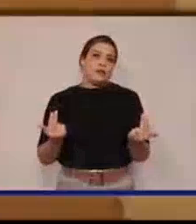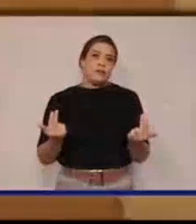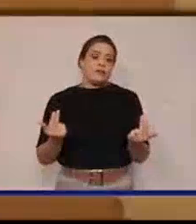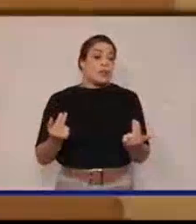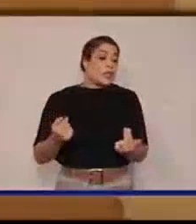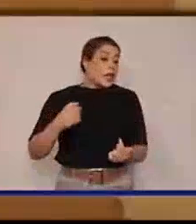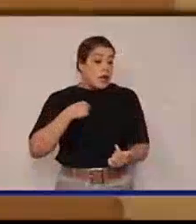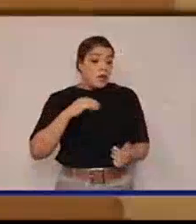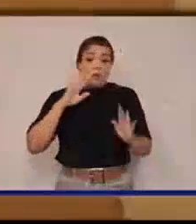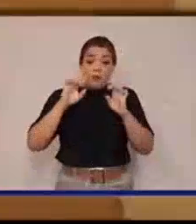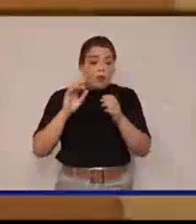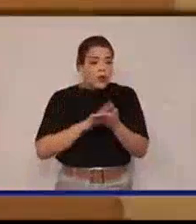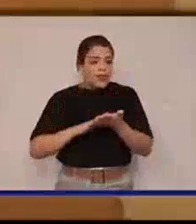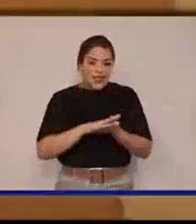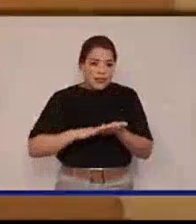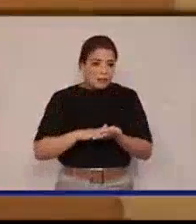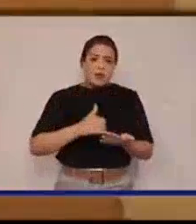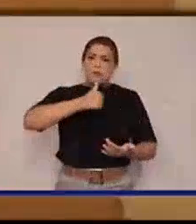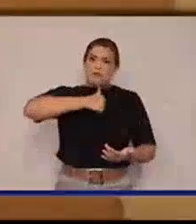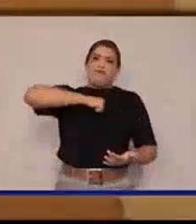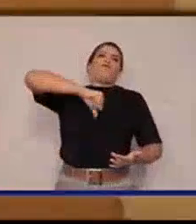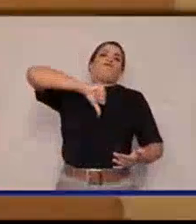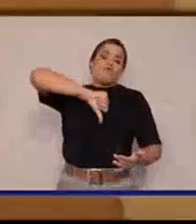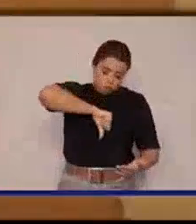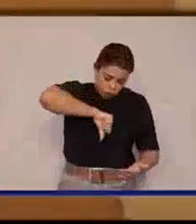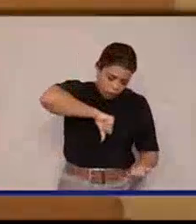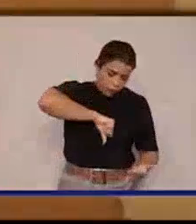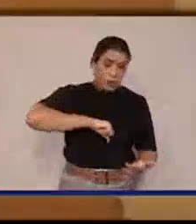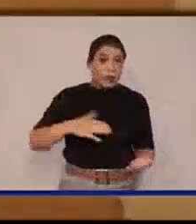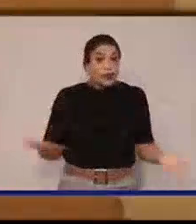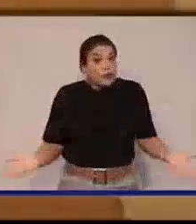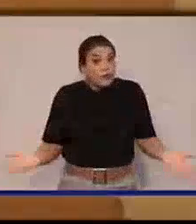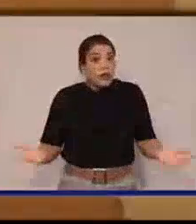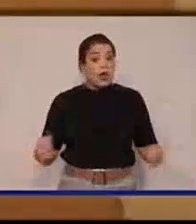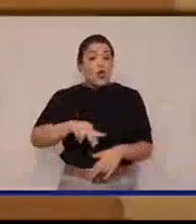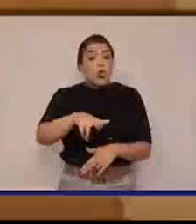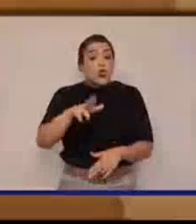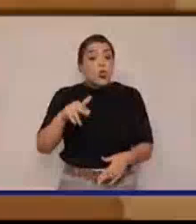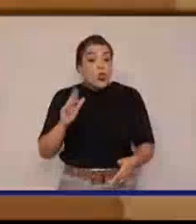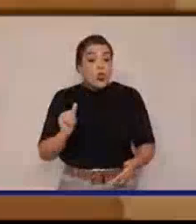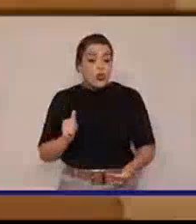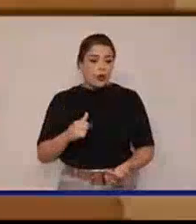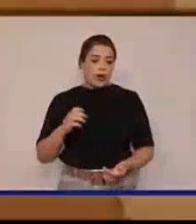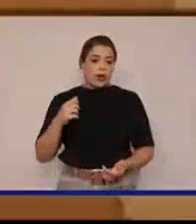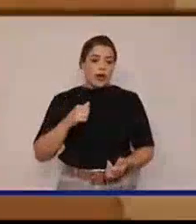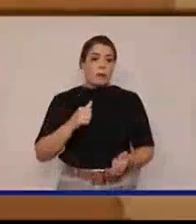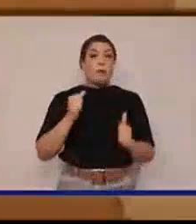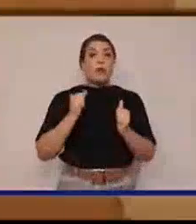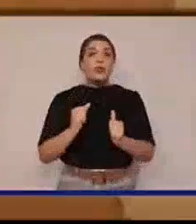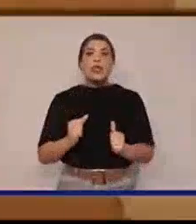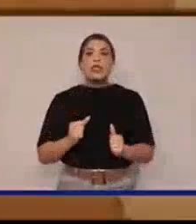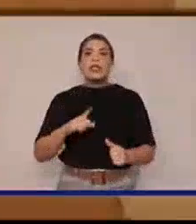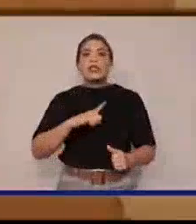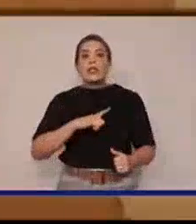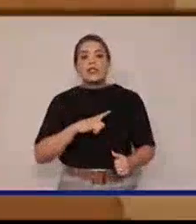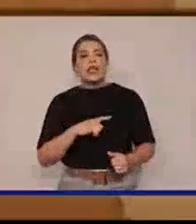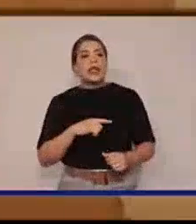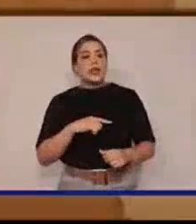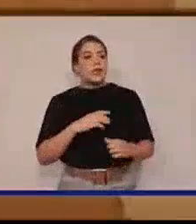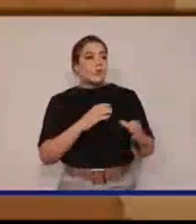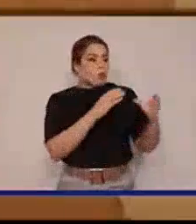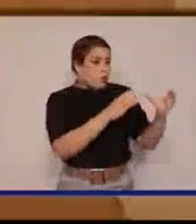era bom suficiente que era suficiente que eu nunca ia conseguir est em em determinados